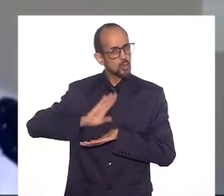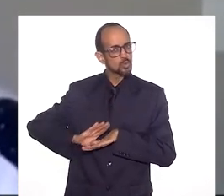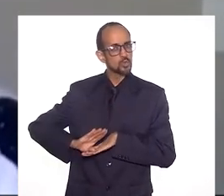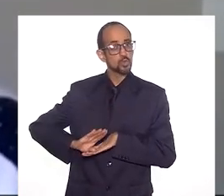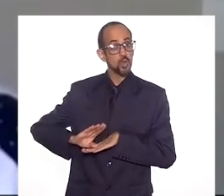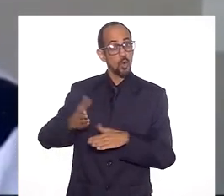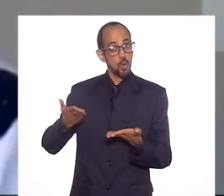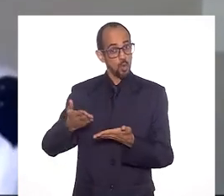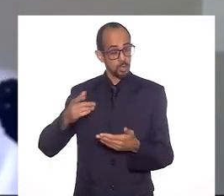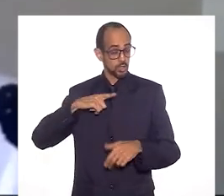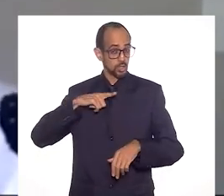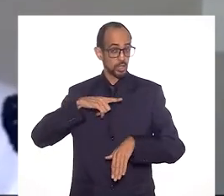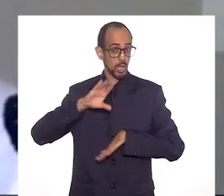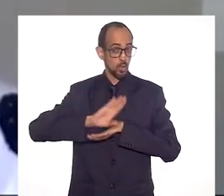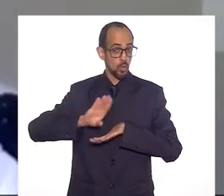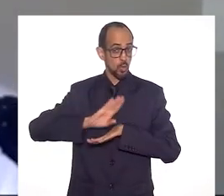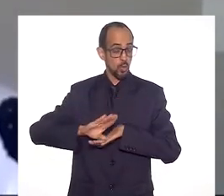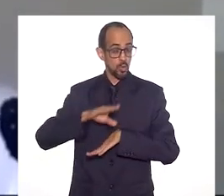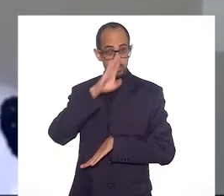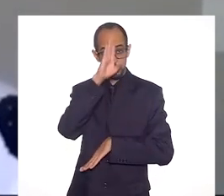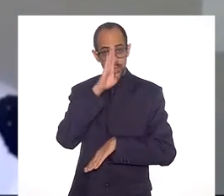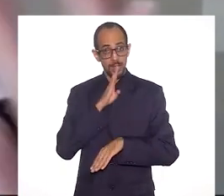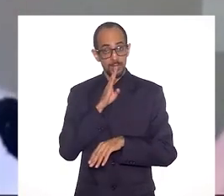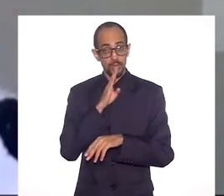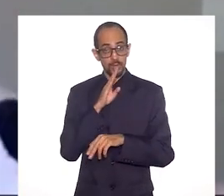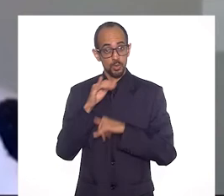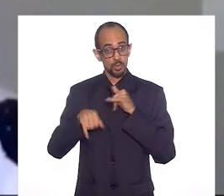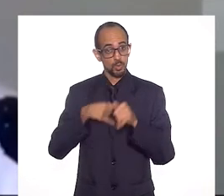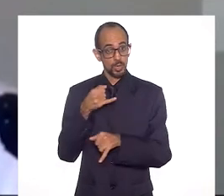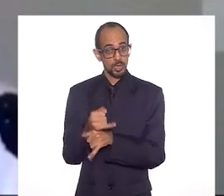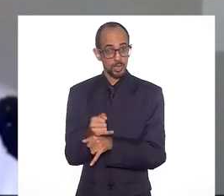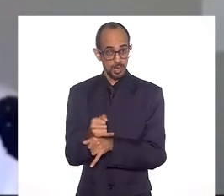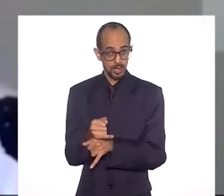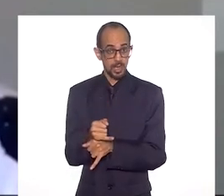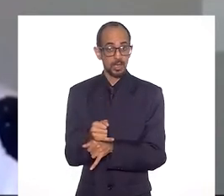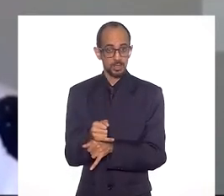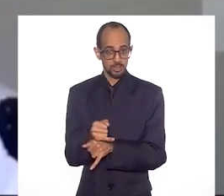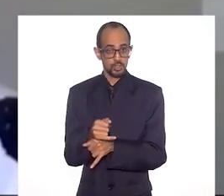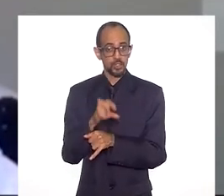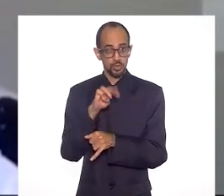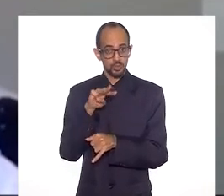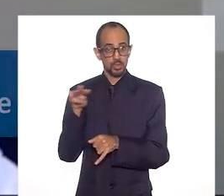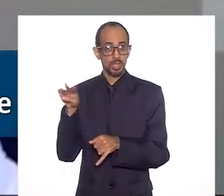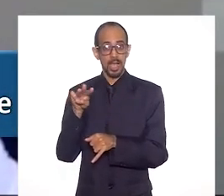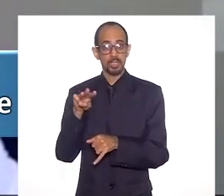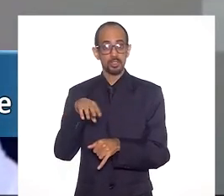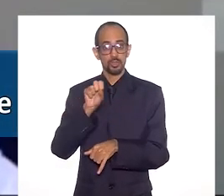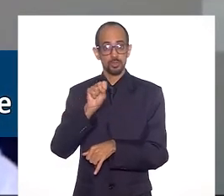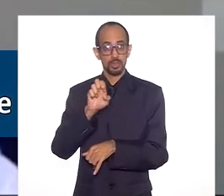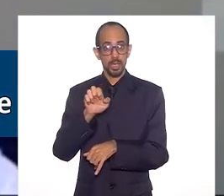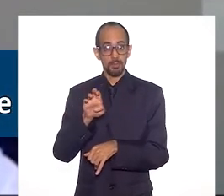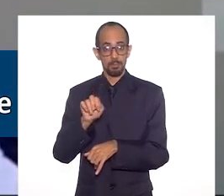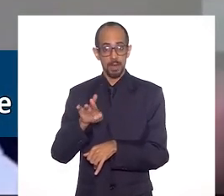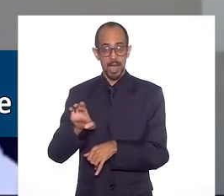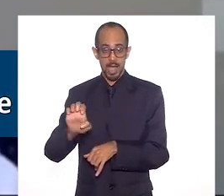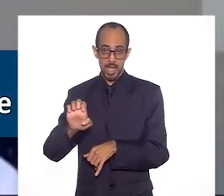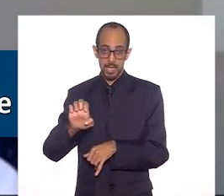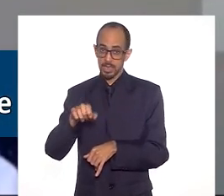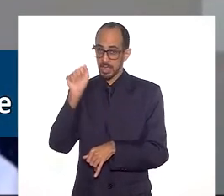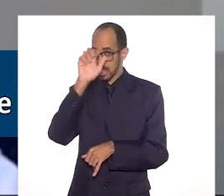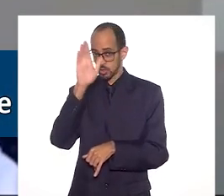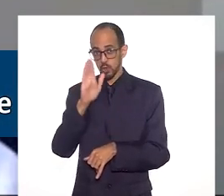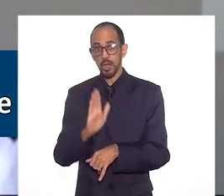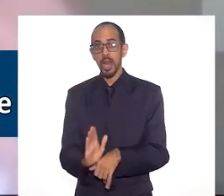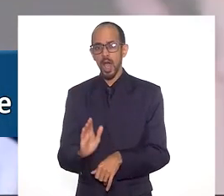inclusive, hoje tem um curso online gratuito que está disponível no site do Sebrae Nacional, que qualquer pessoa